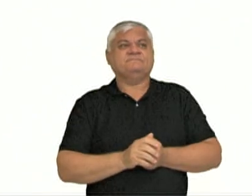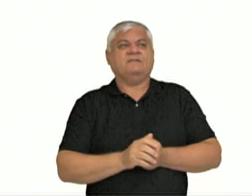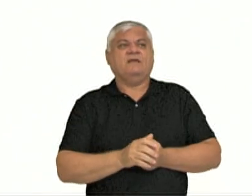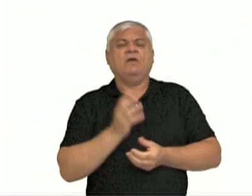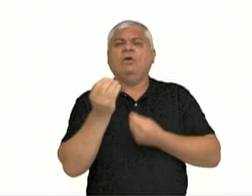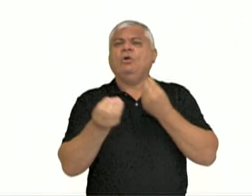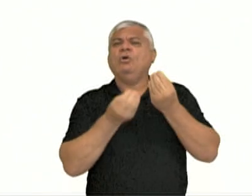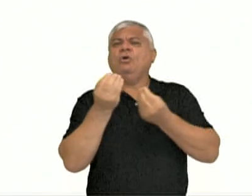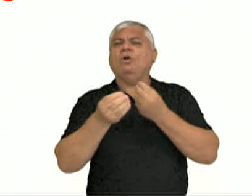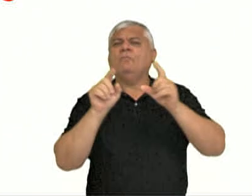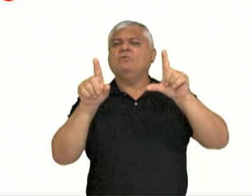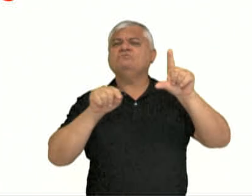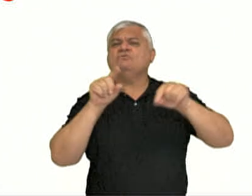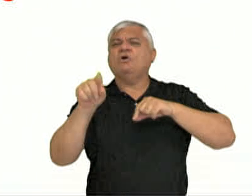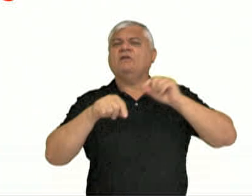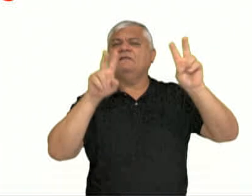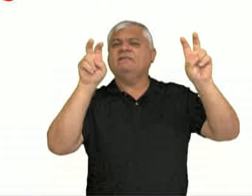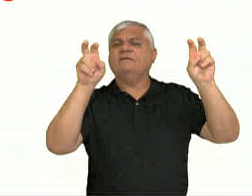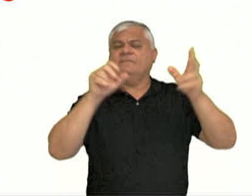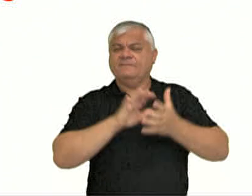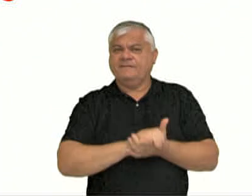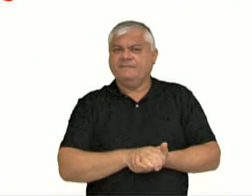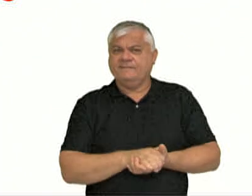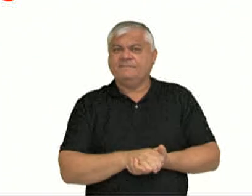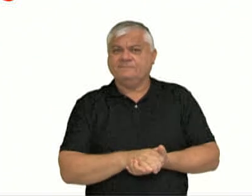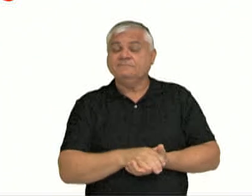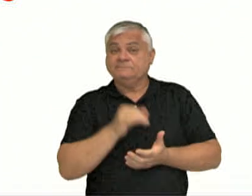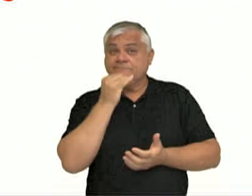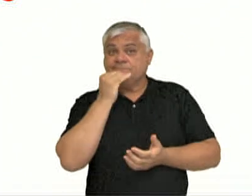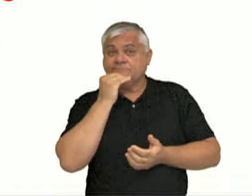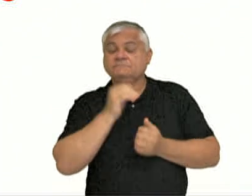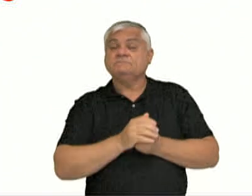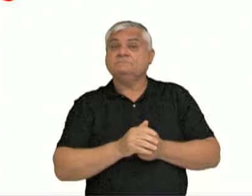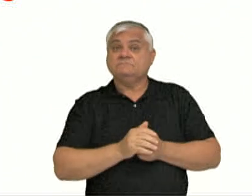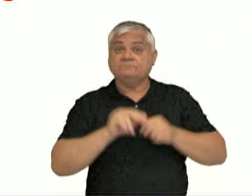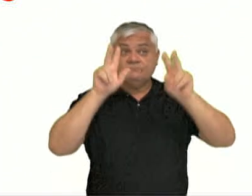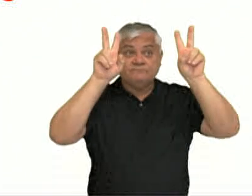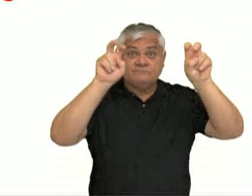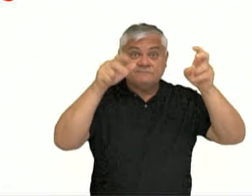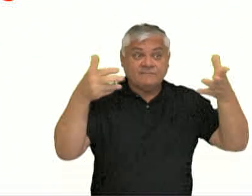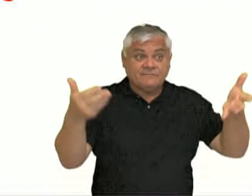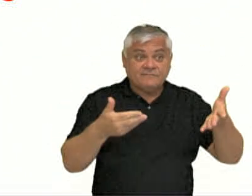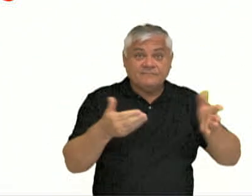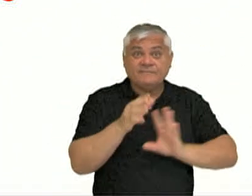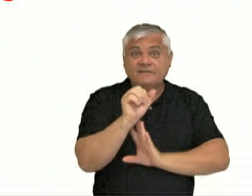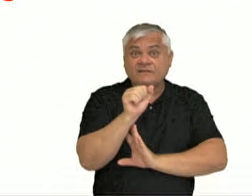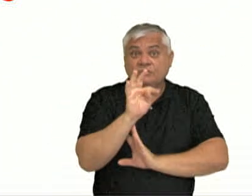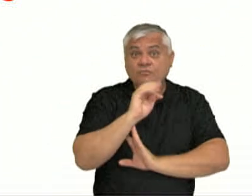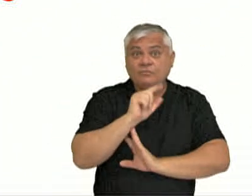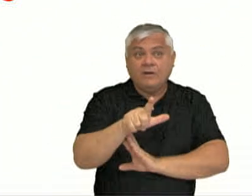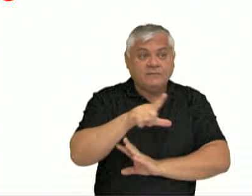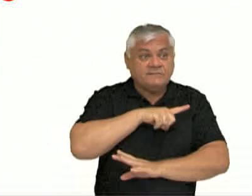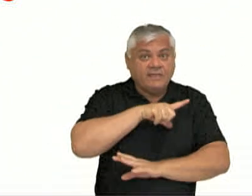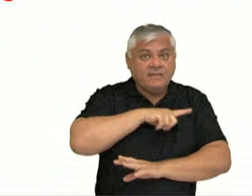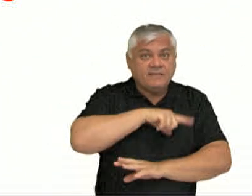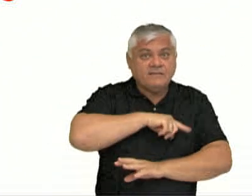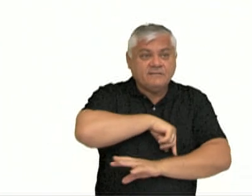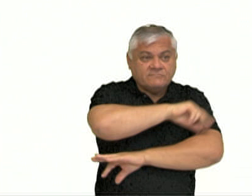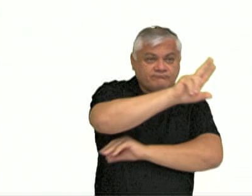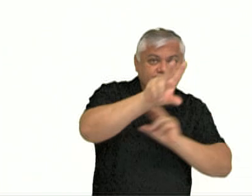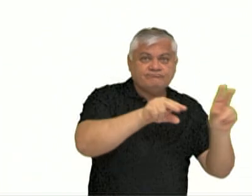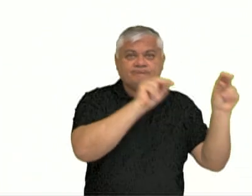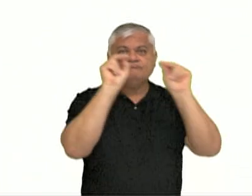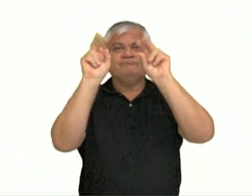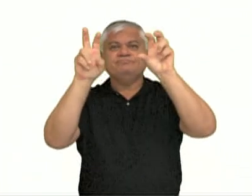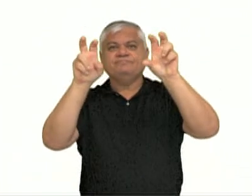Como se dá a escolha do tema? Então, a partir de assuntos da atualidade, né? É assim que é feita a escolha do